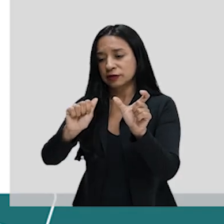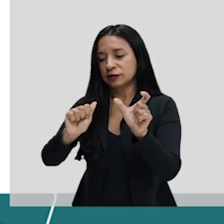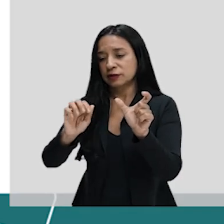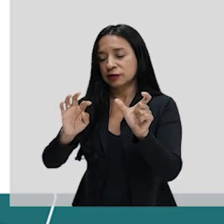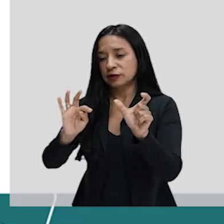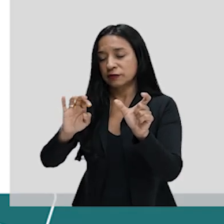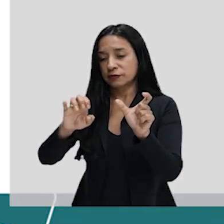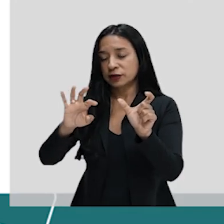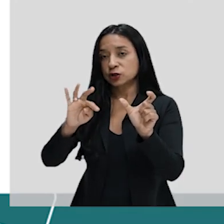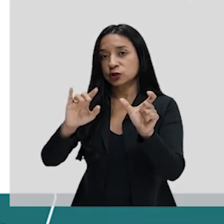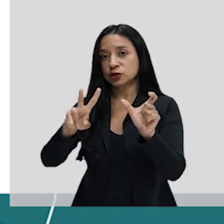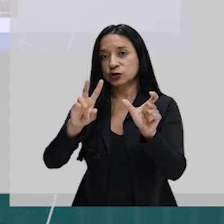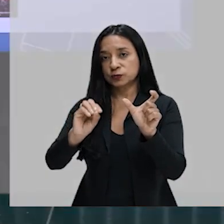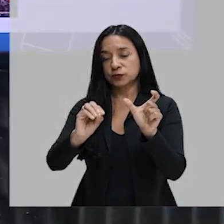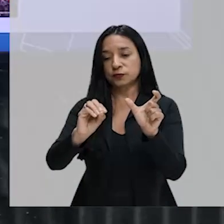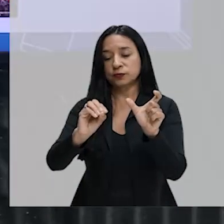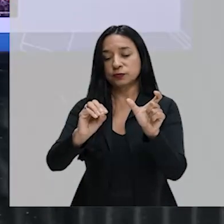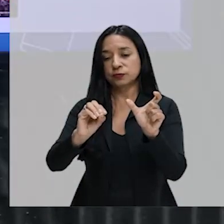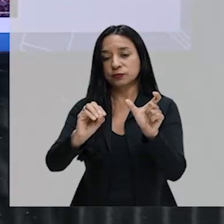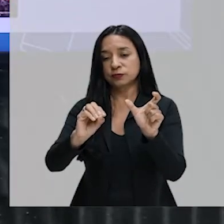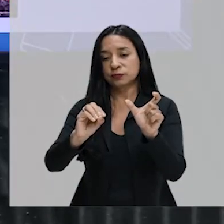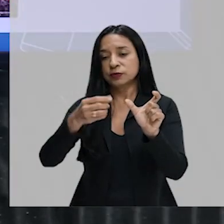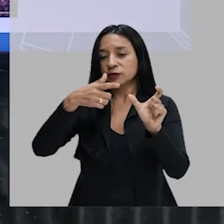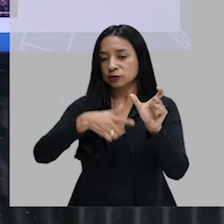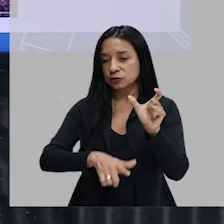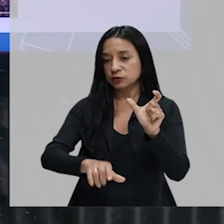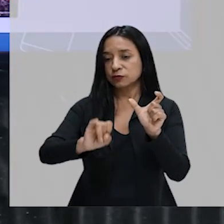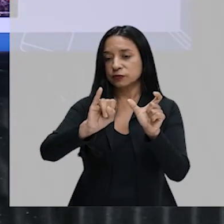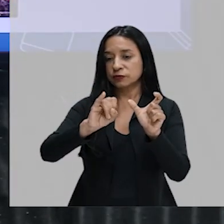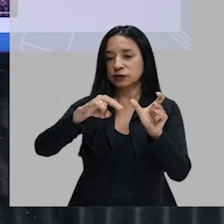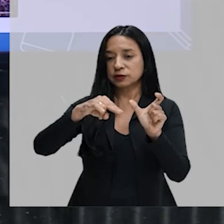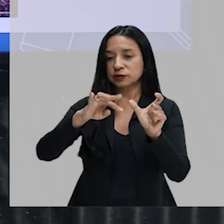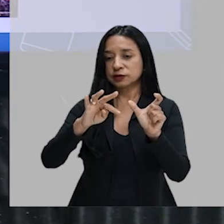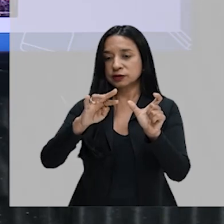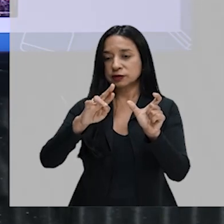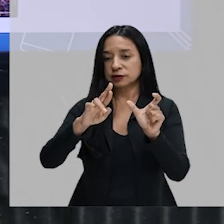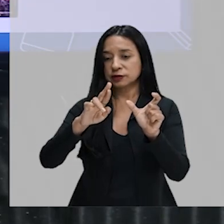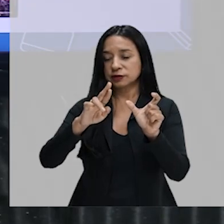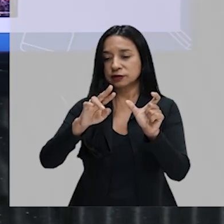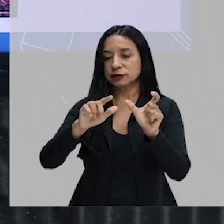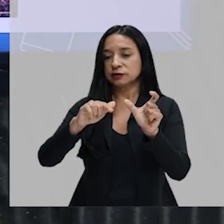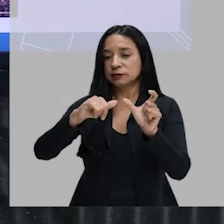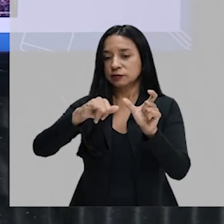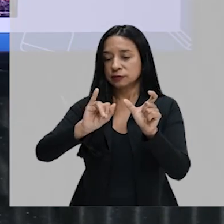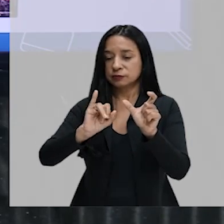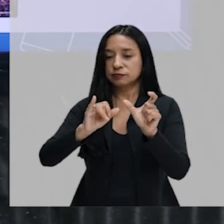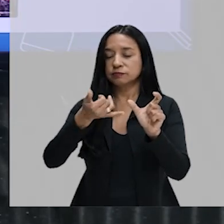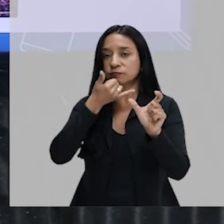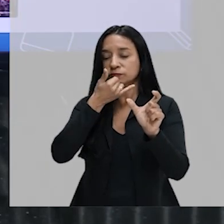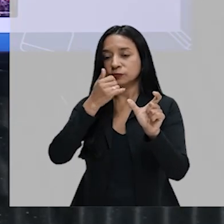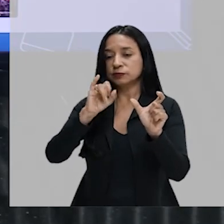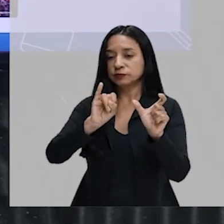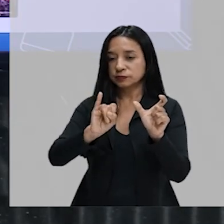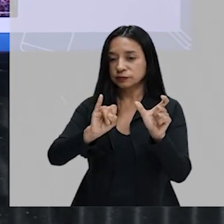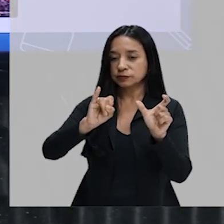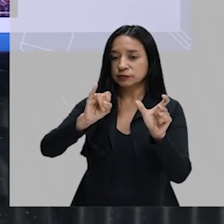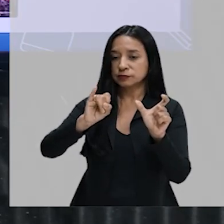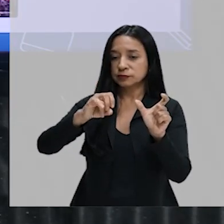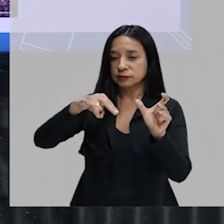anterior. Todas as outras fotos, todas as outras imagens, quando eu procurava lá, colocava biodança, sempre